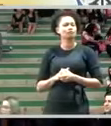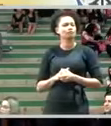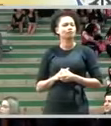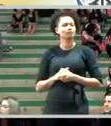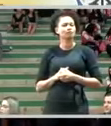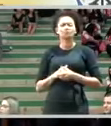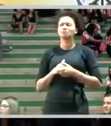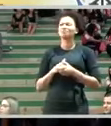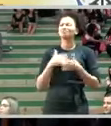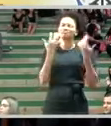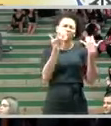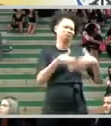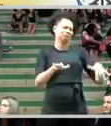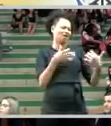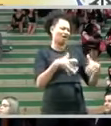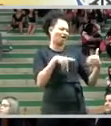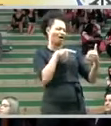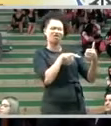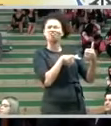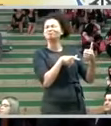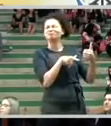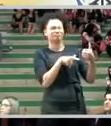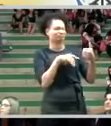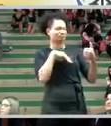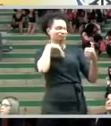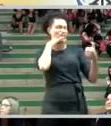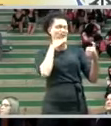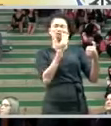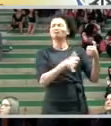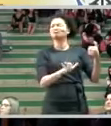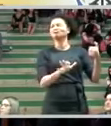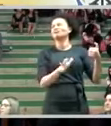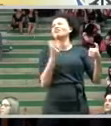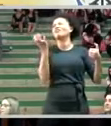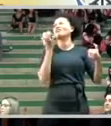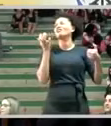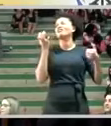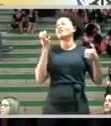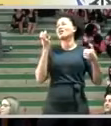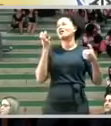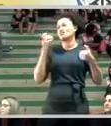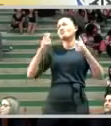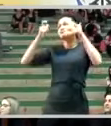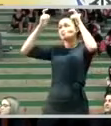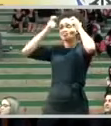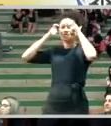Não queremos mais Deus. Queremos um rei, como as nações têm.